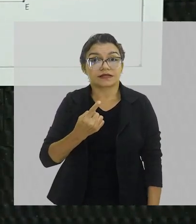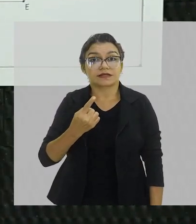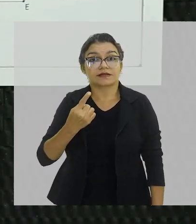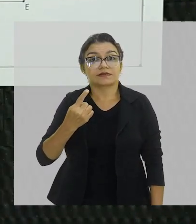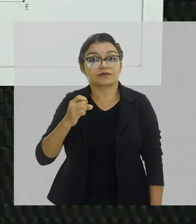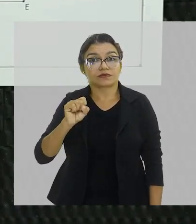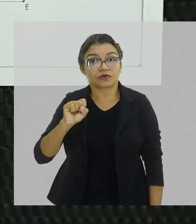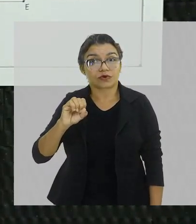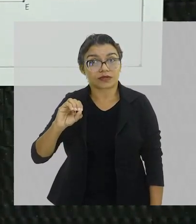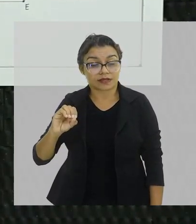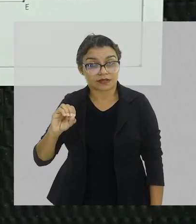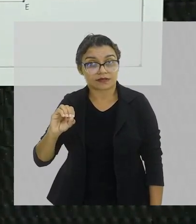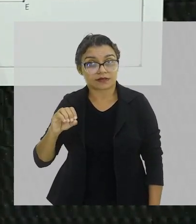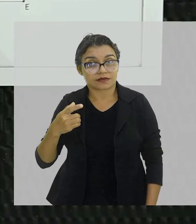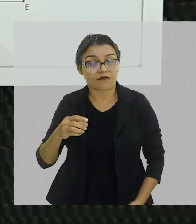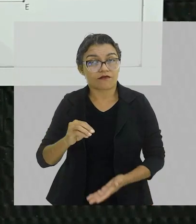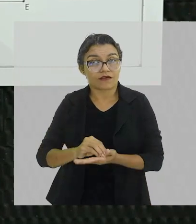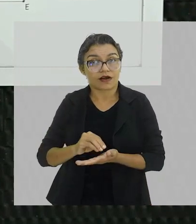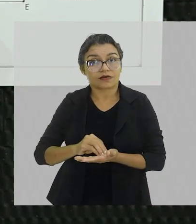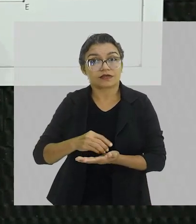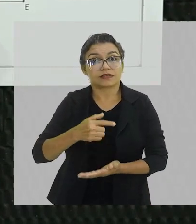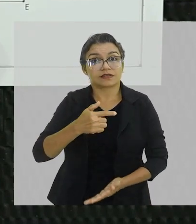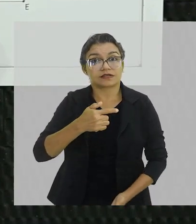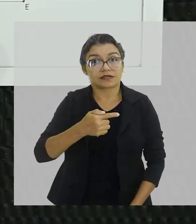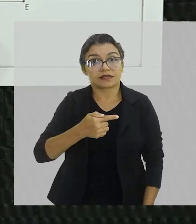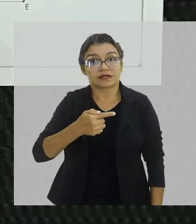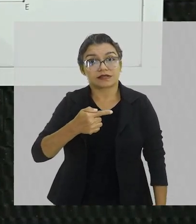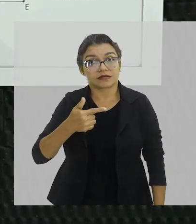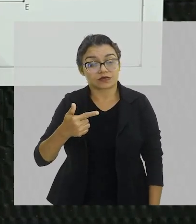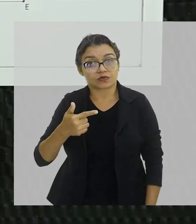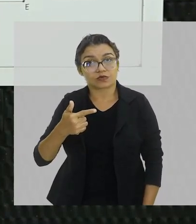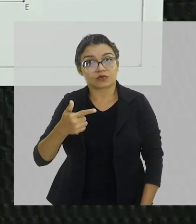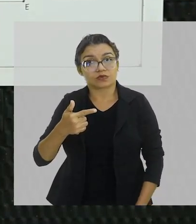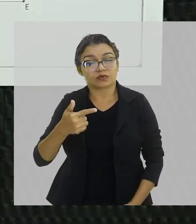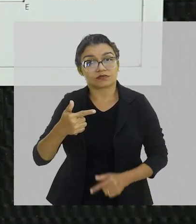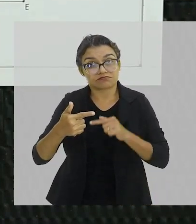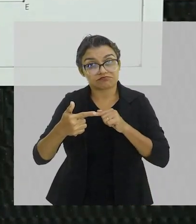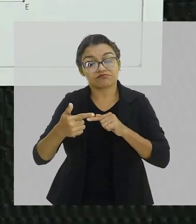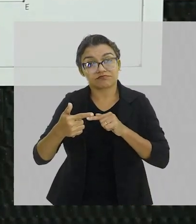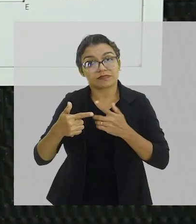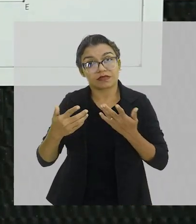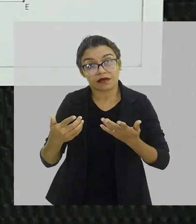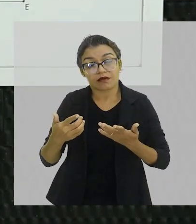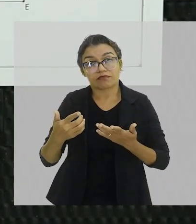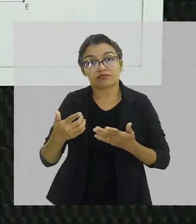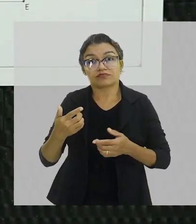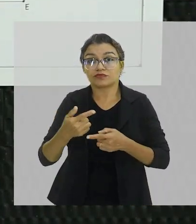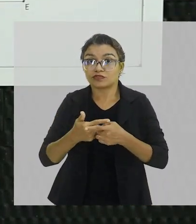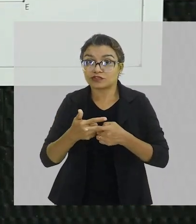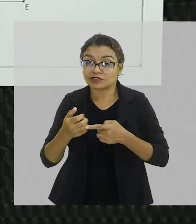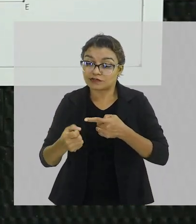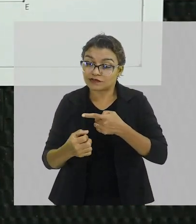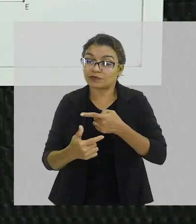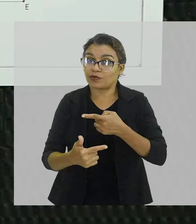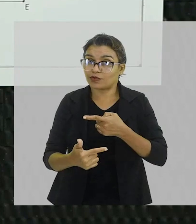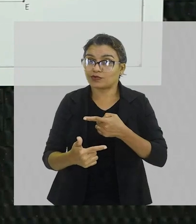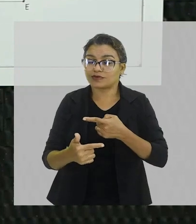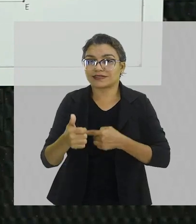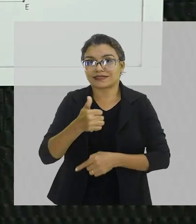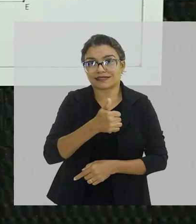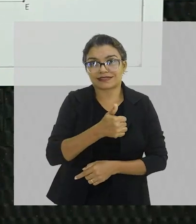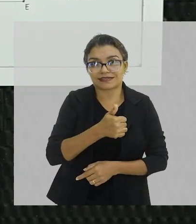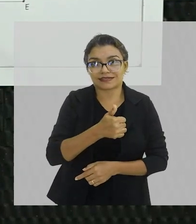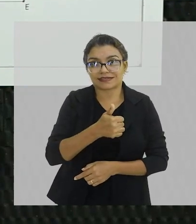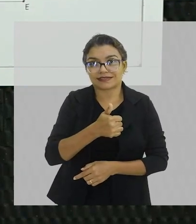graus. Então 72 graus você vai dividir por 2, ó. Tá? Porque esses ângulos são iguais, porque esse